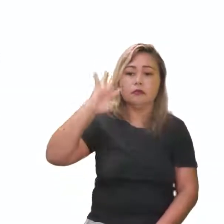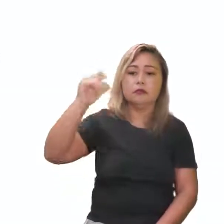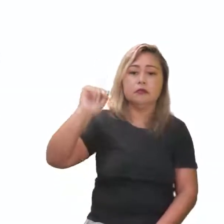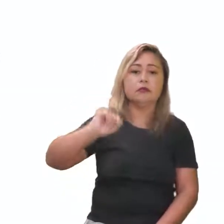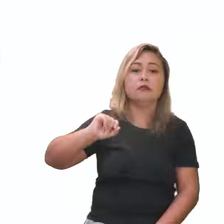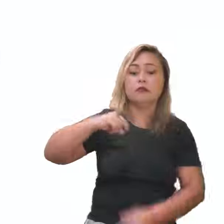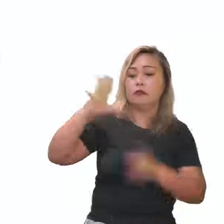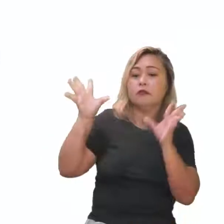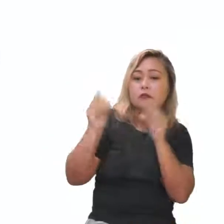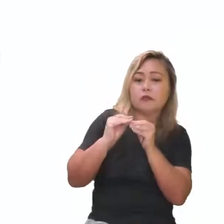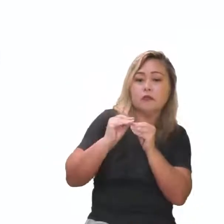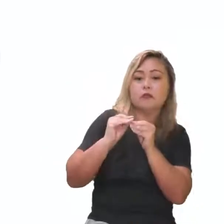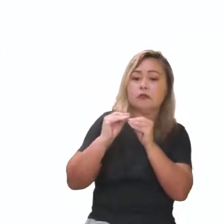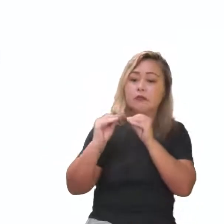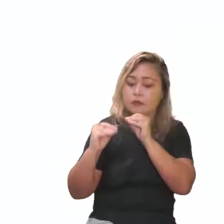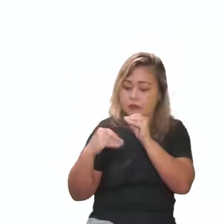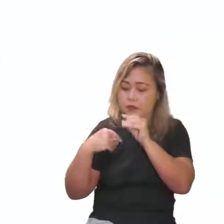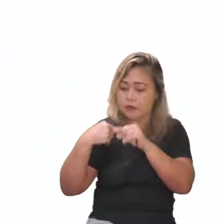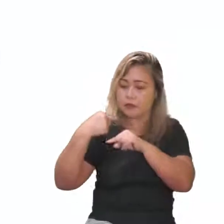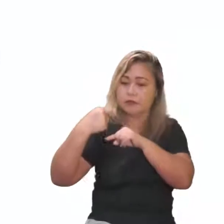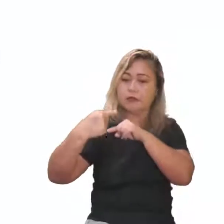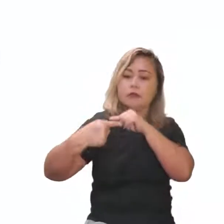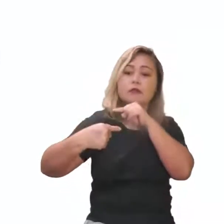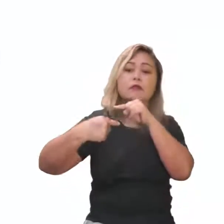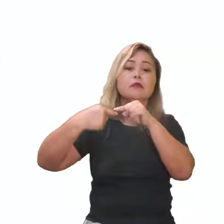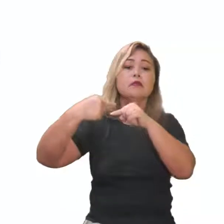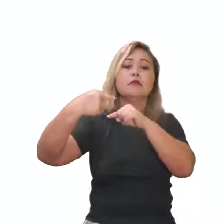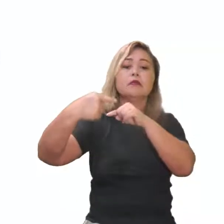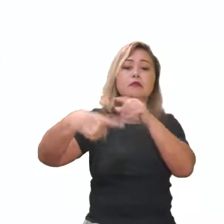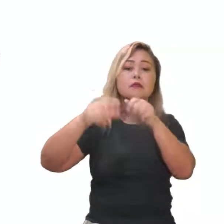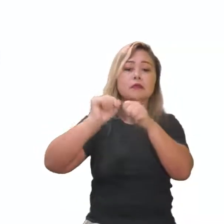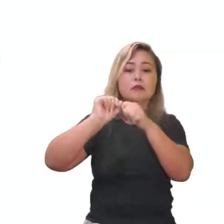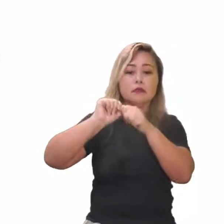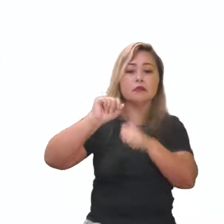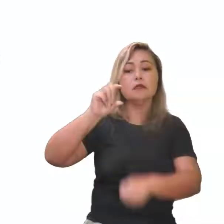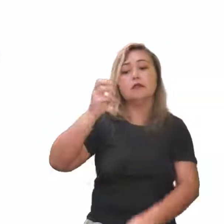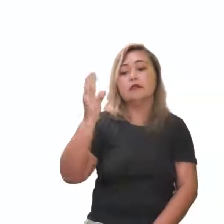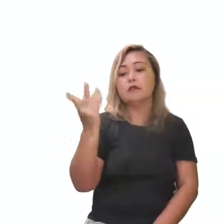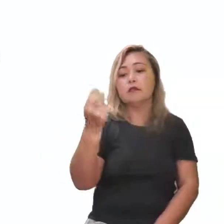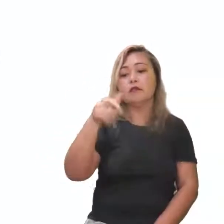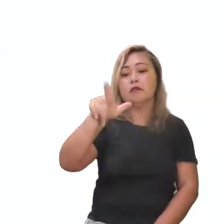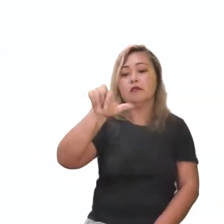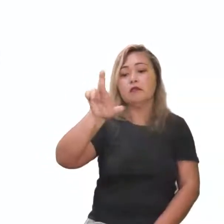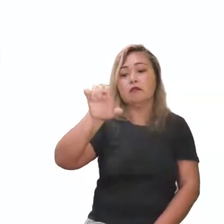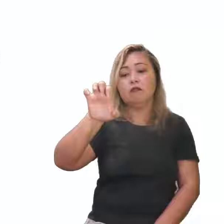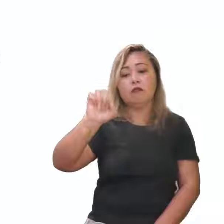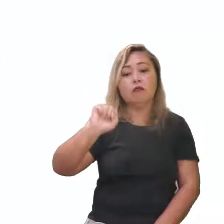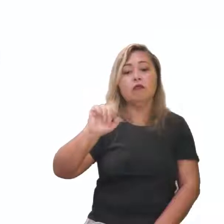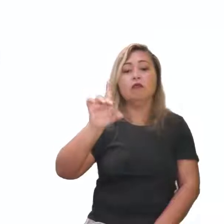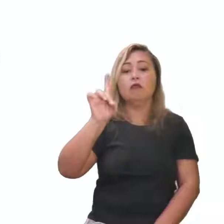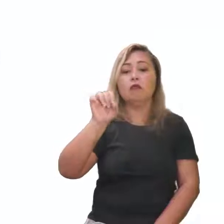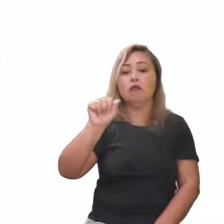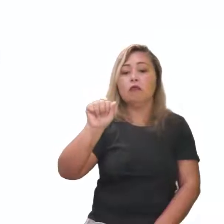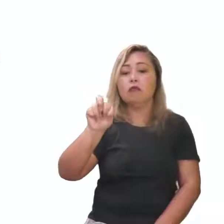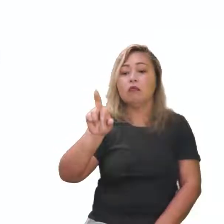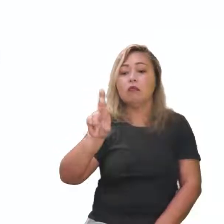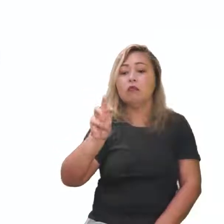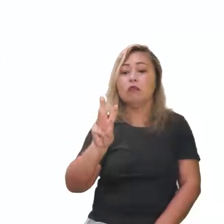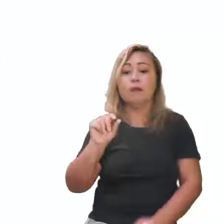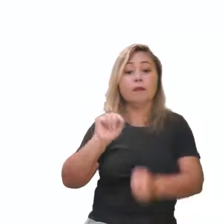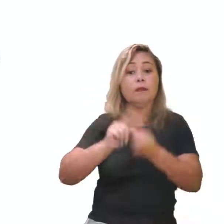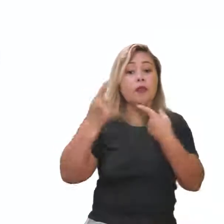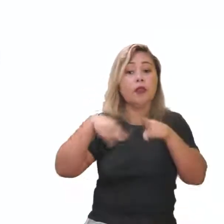teoria sintética da evolução é essa compreensão de todas as informações que Charles Darwin trouxe e também